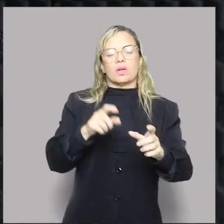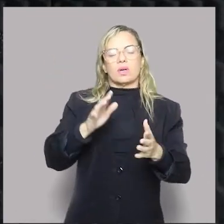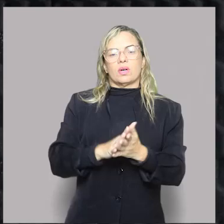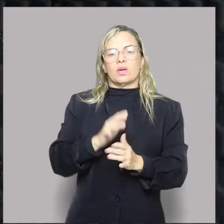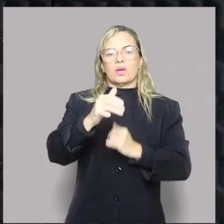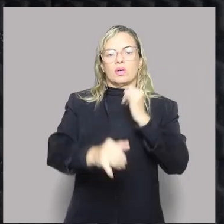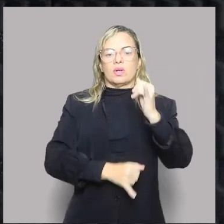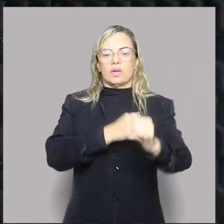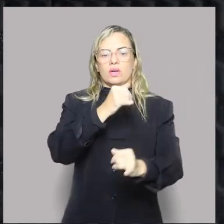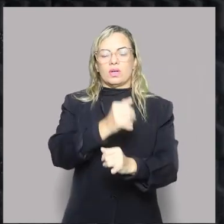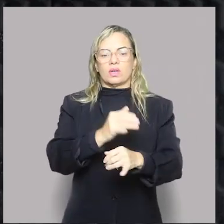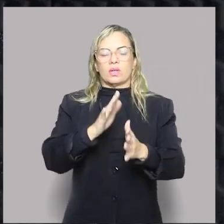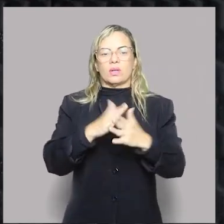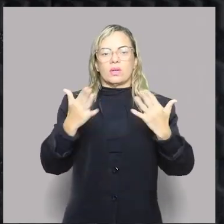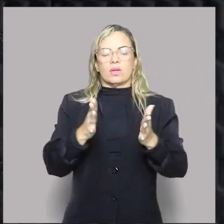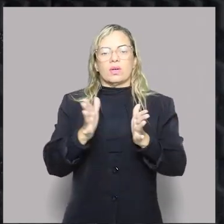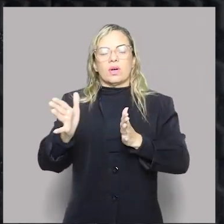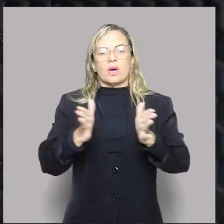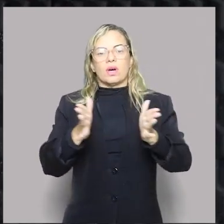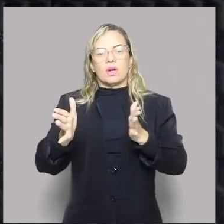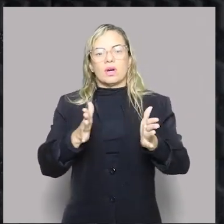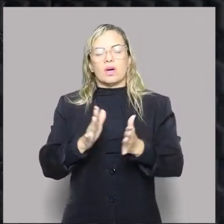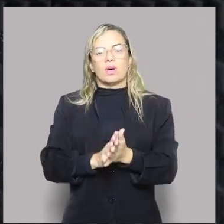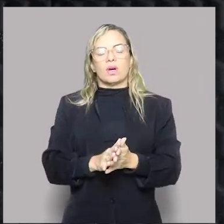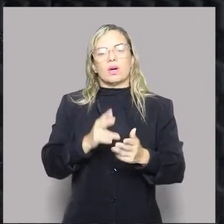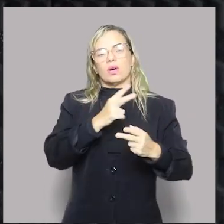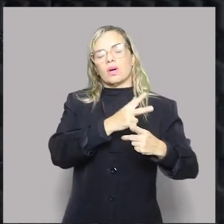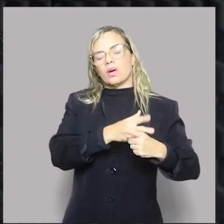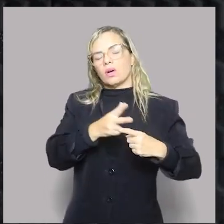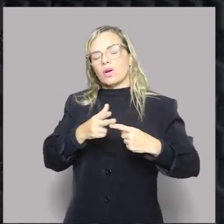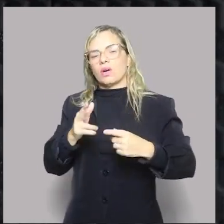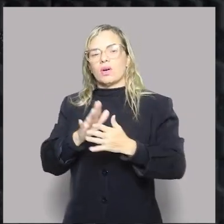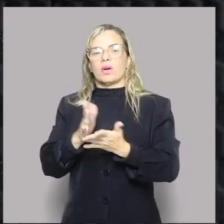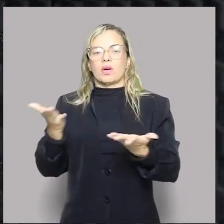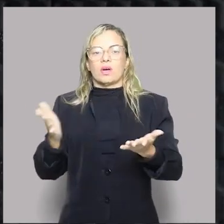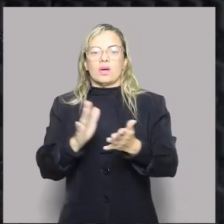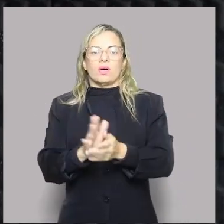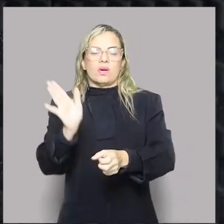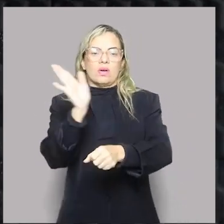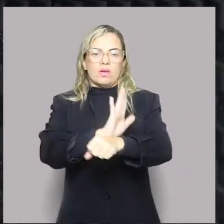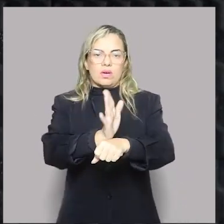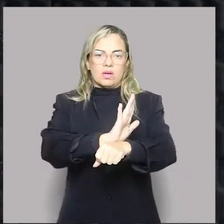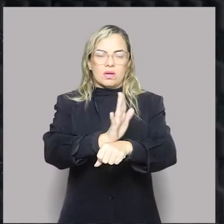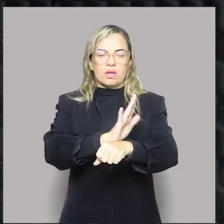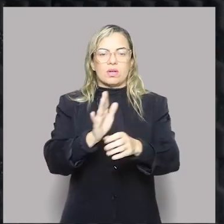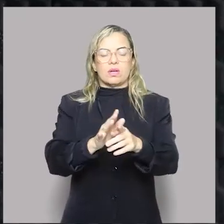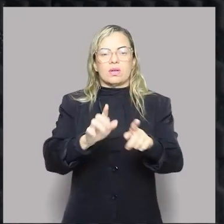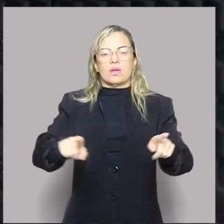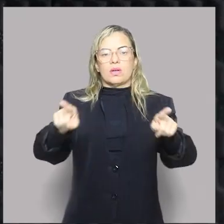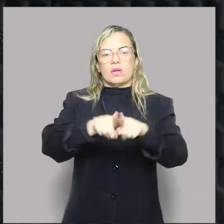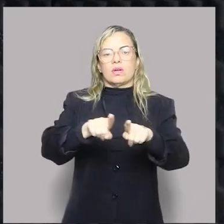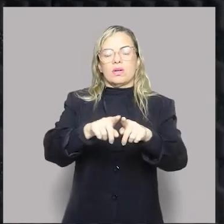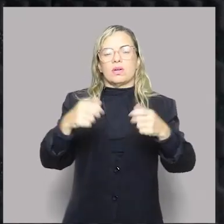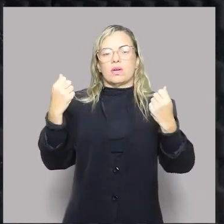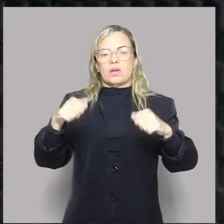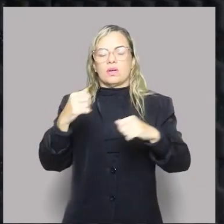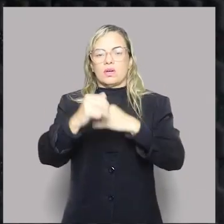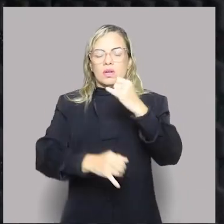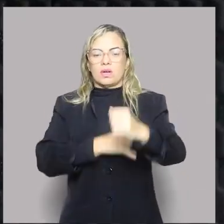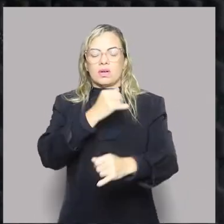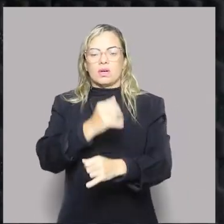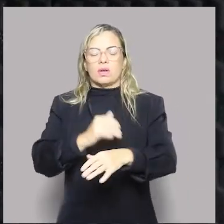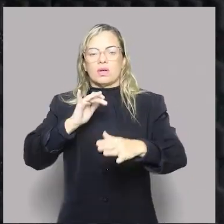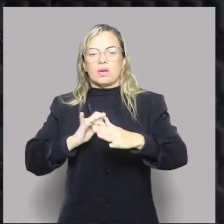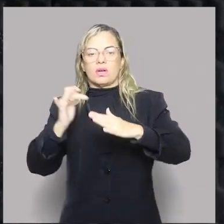sociedade estará destinada a não usufruir, ou seja, ela estará restrita de espaços coletivos